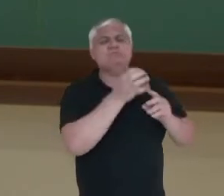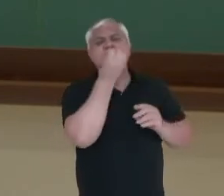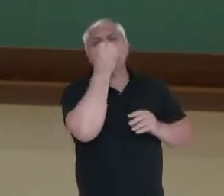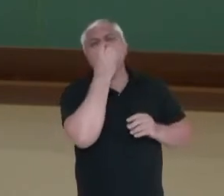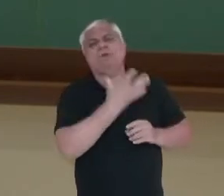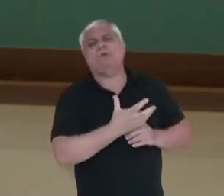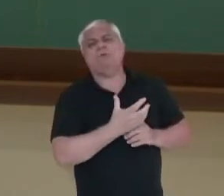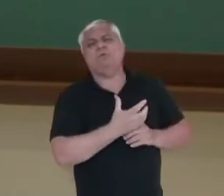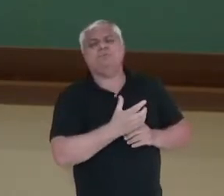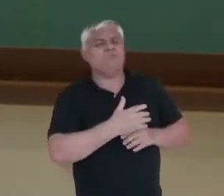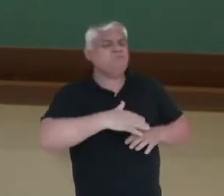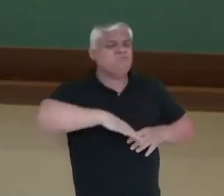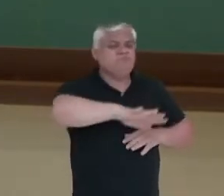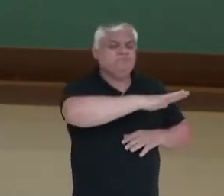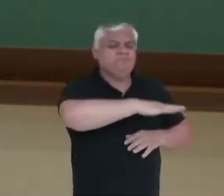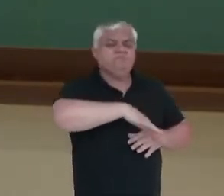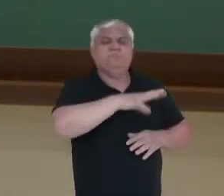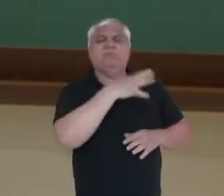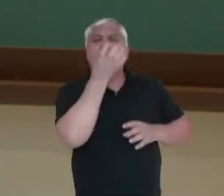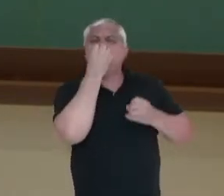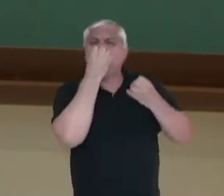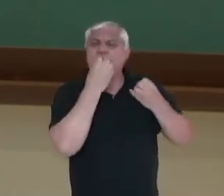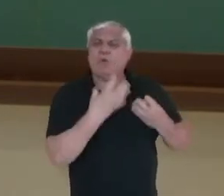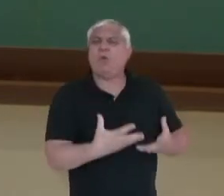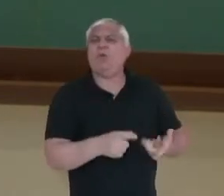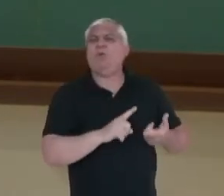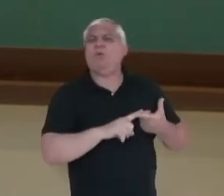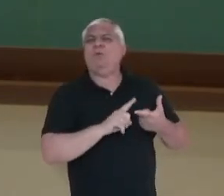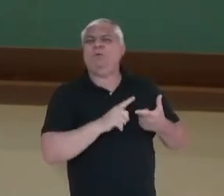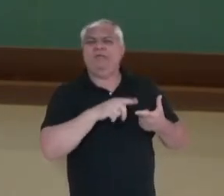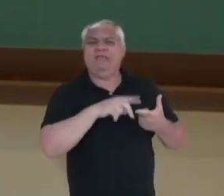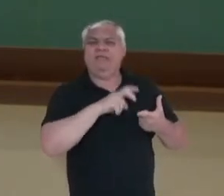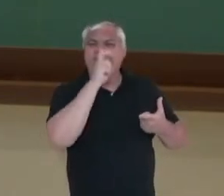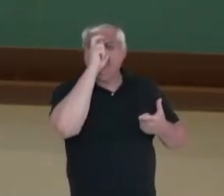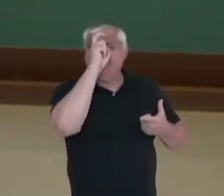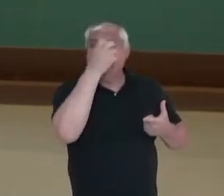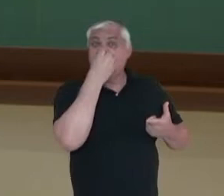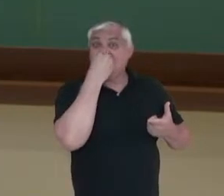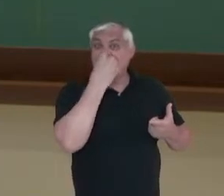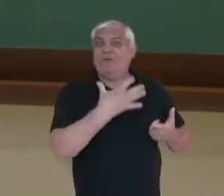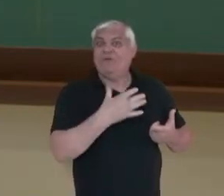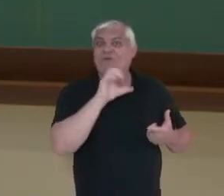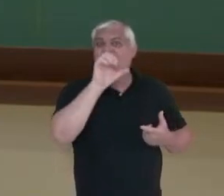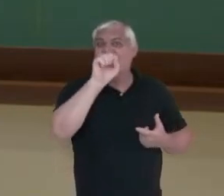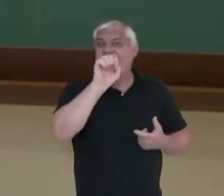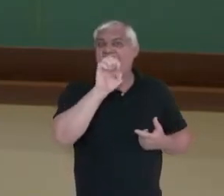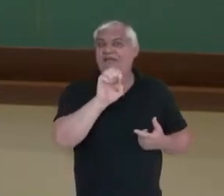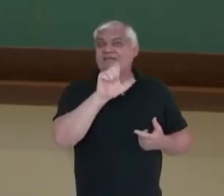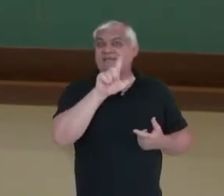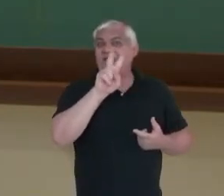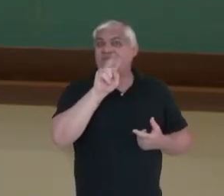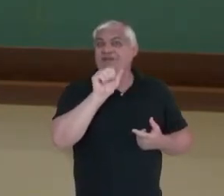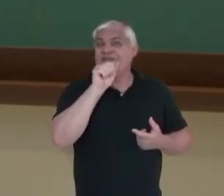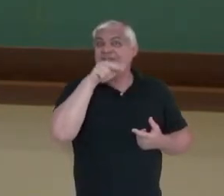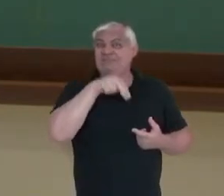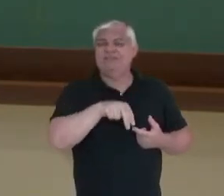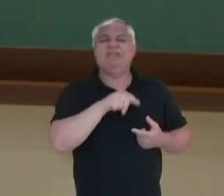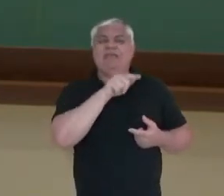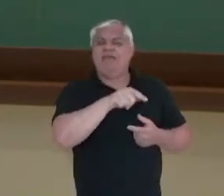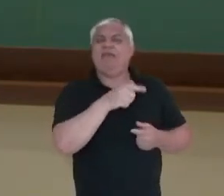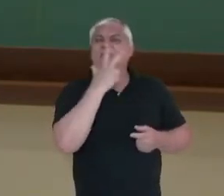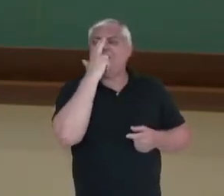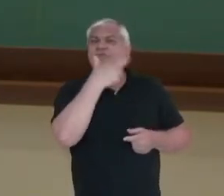que no bom selvagem, essa ideia do bom selvagem, até um pouco romantizada. Então,